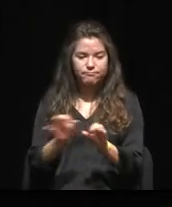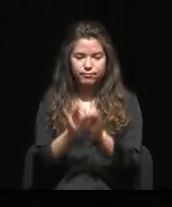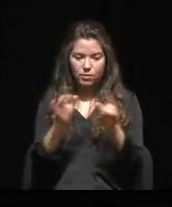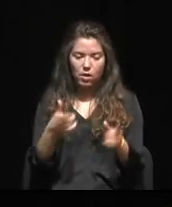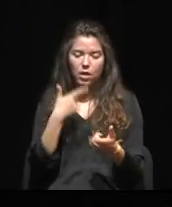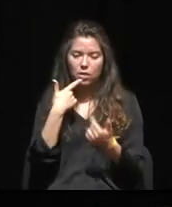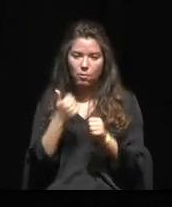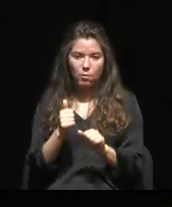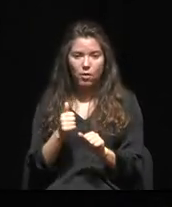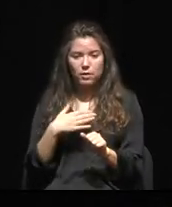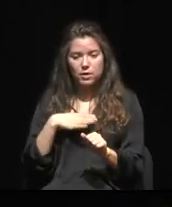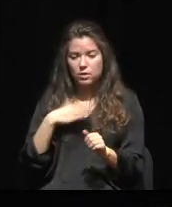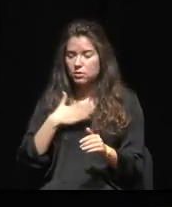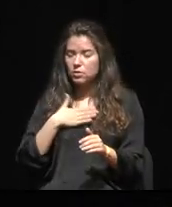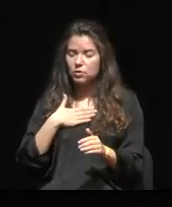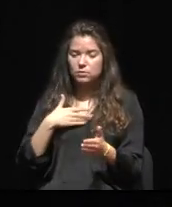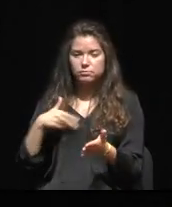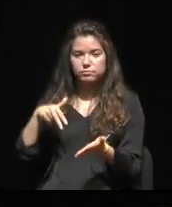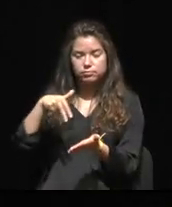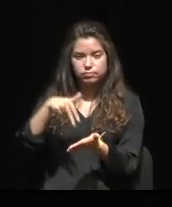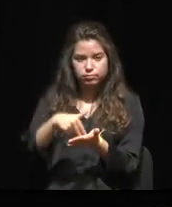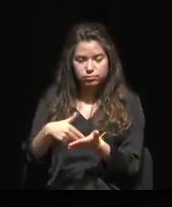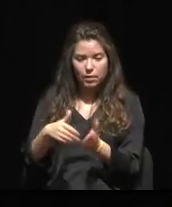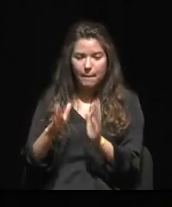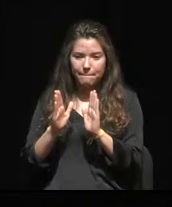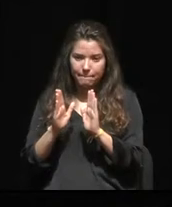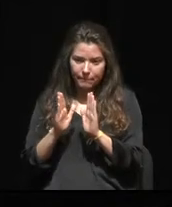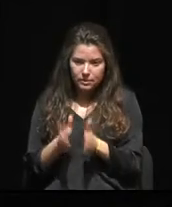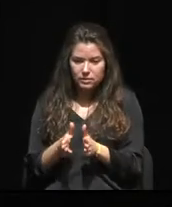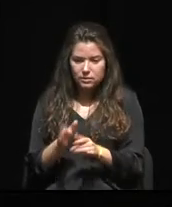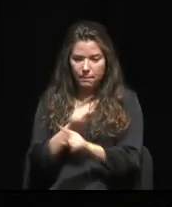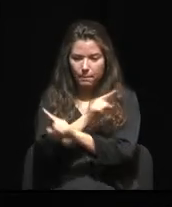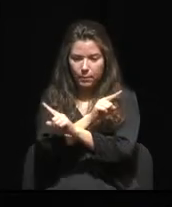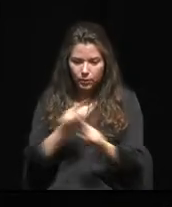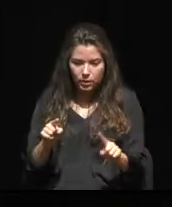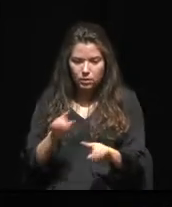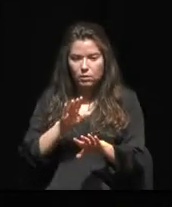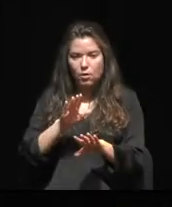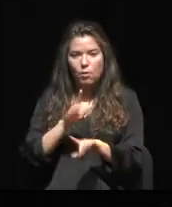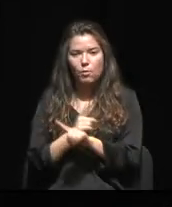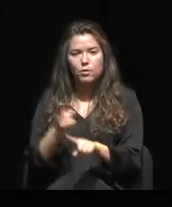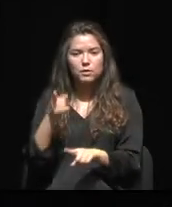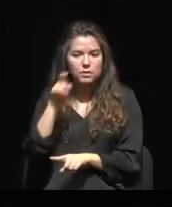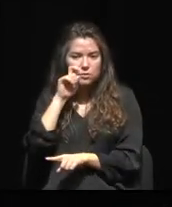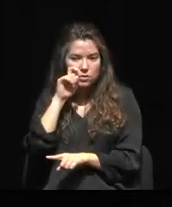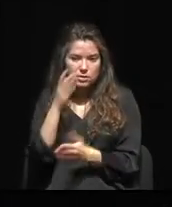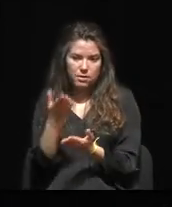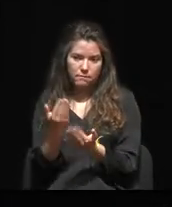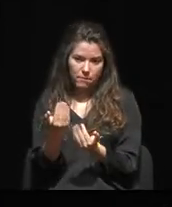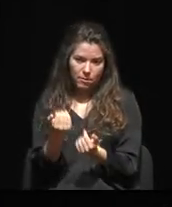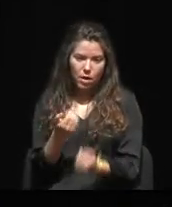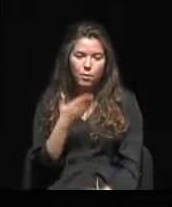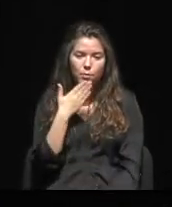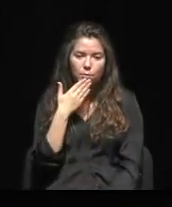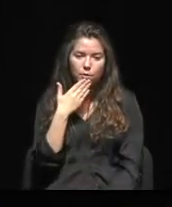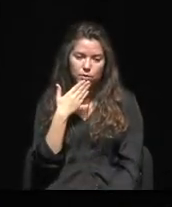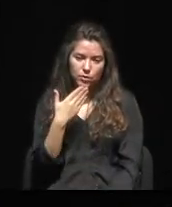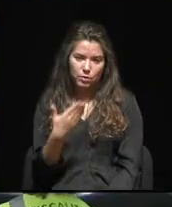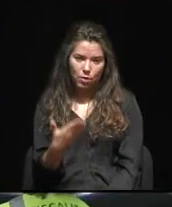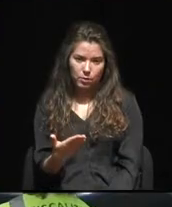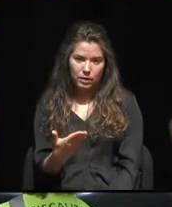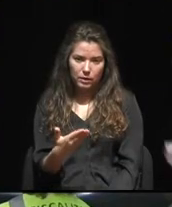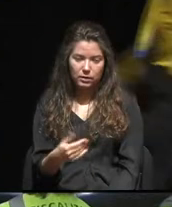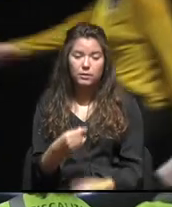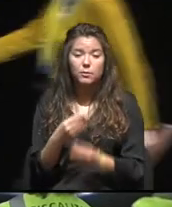não queremos chegar a um ponto em que aquele espaço precise de ser interditado por falta de segurança muito obrigada obrigada senhora